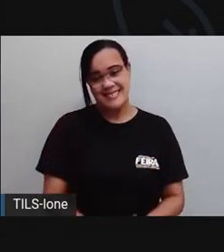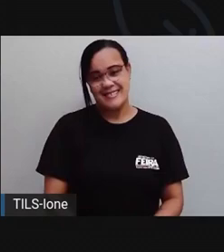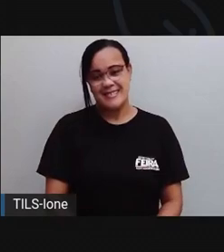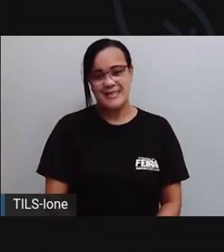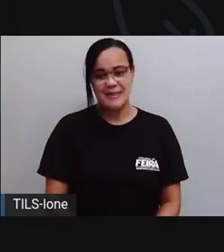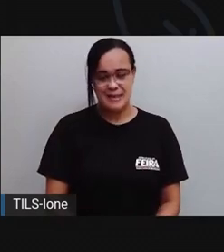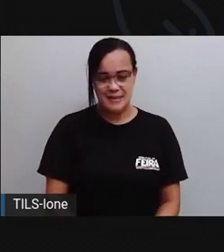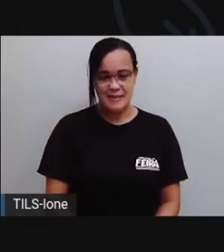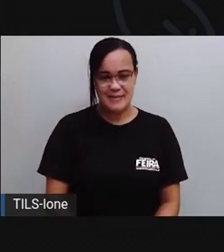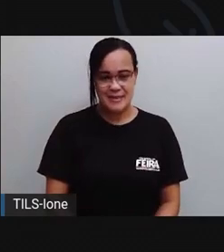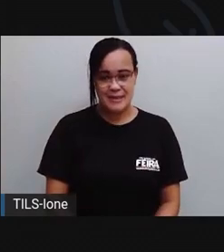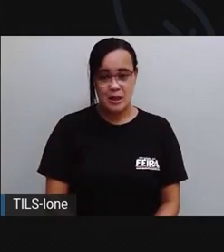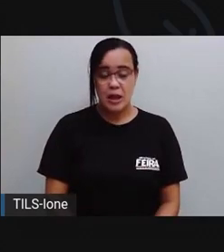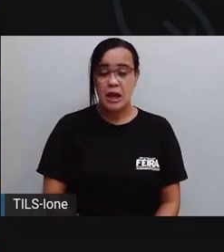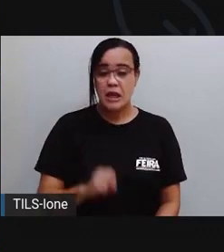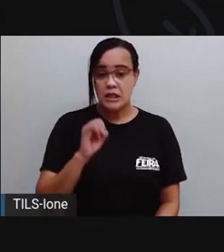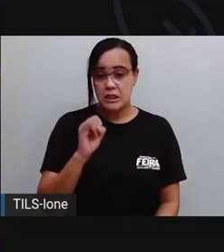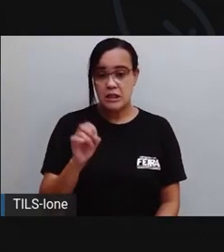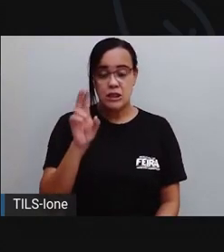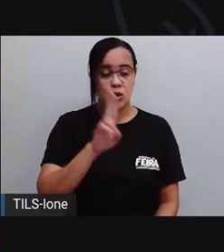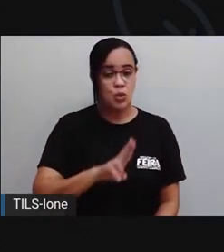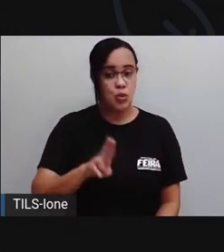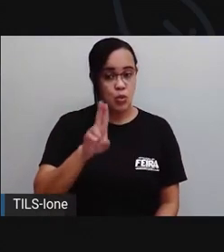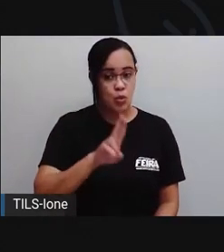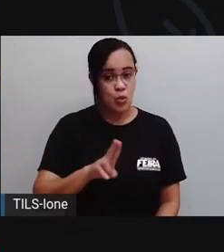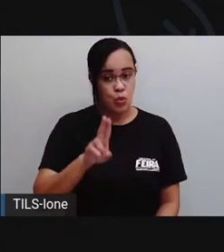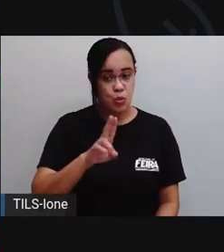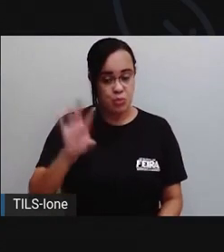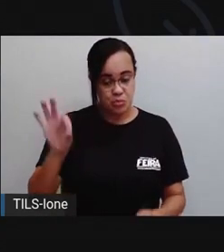Aí, se for usar agulha, precisa da ajuda de um adulto.